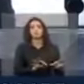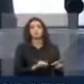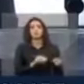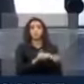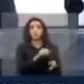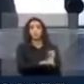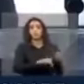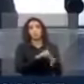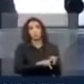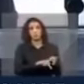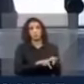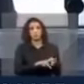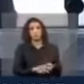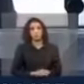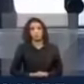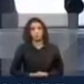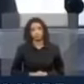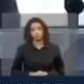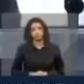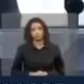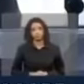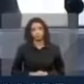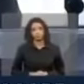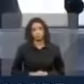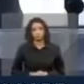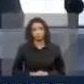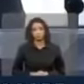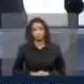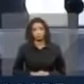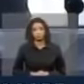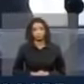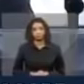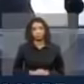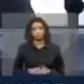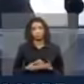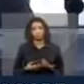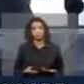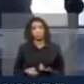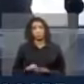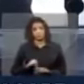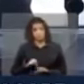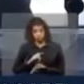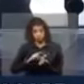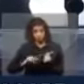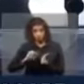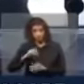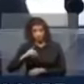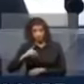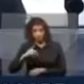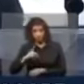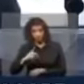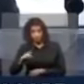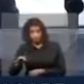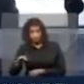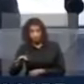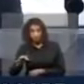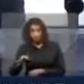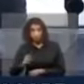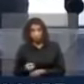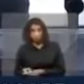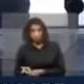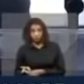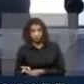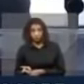nação. Assim, a eventual procedência da sobreditação, data vênia, seria